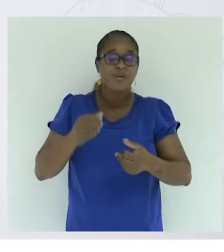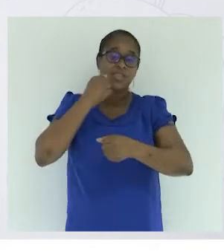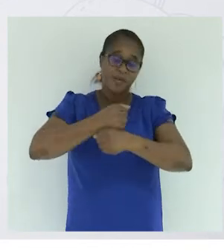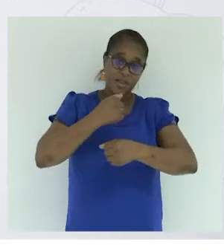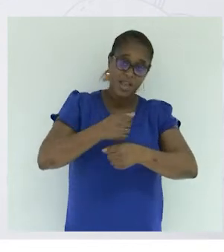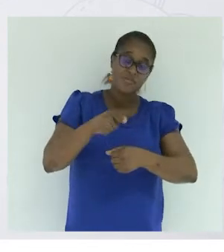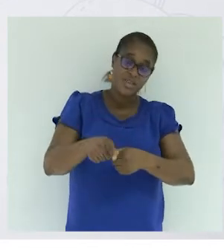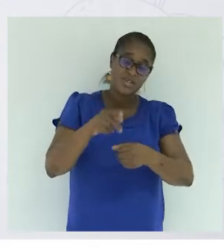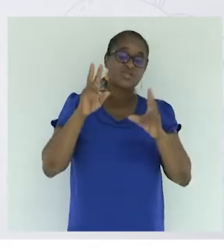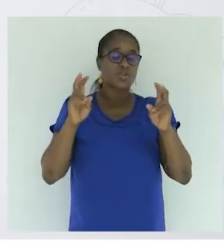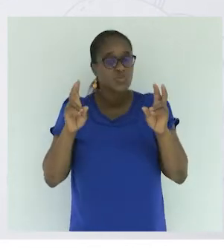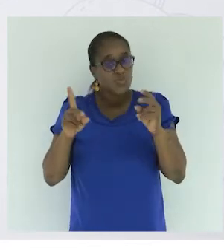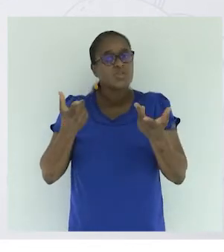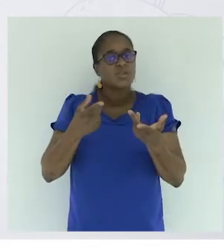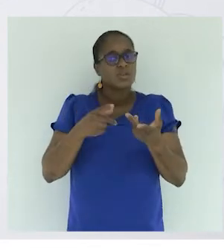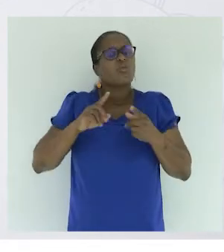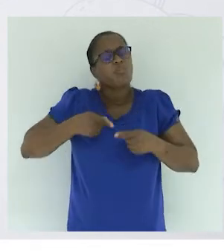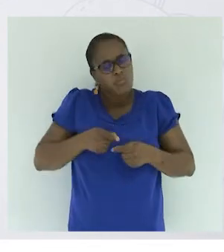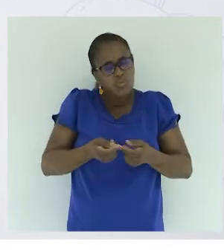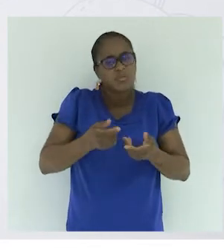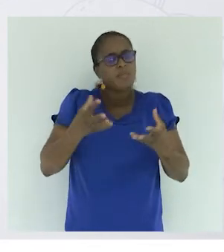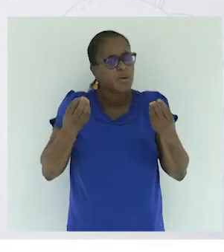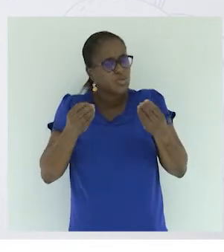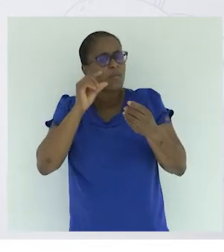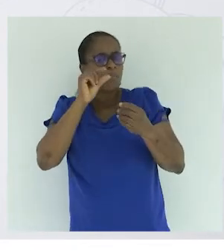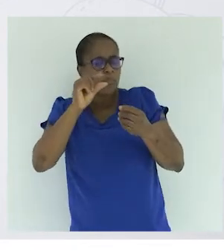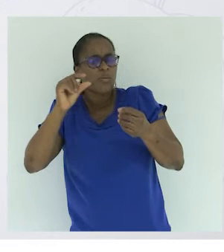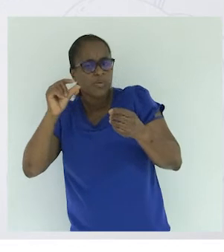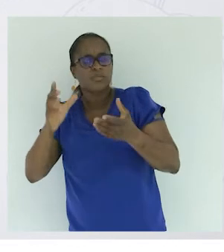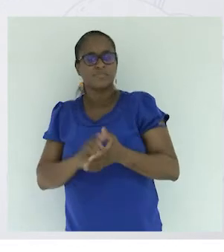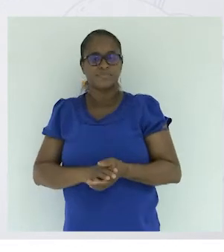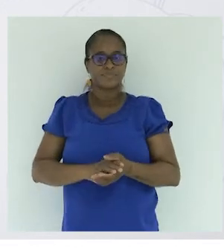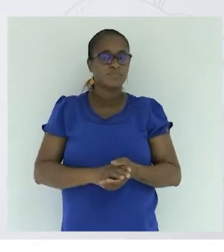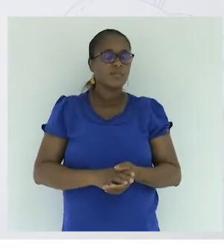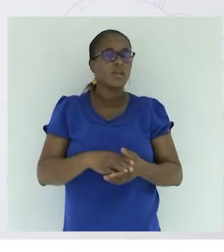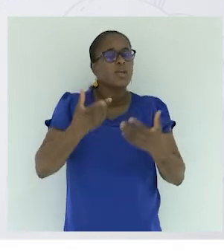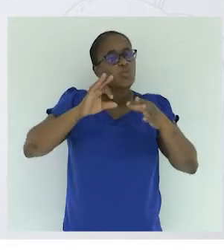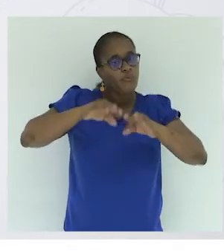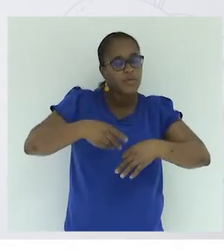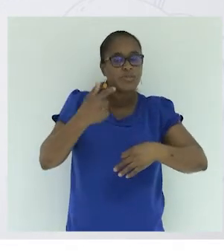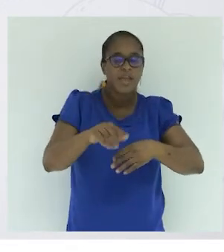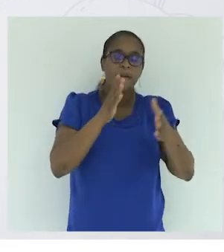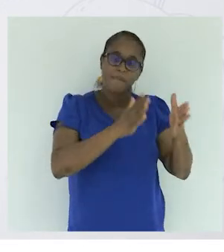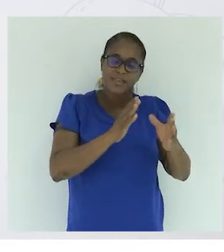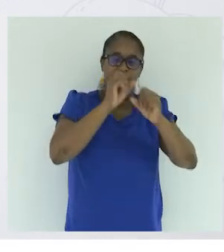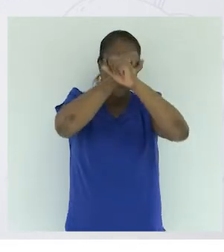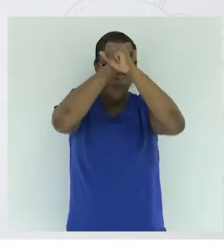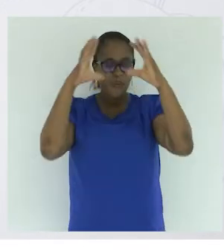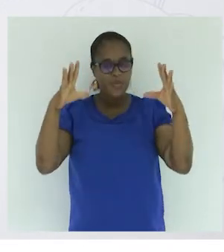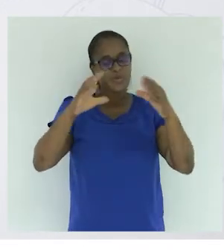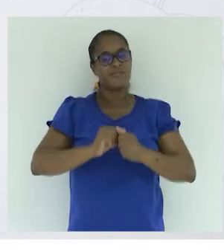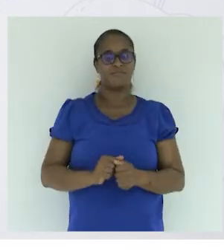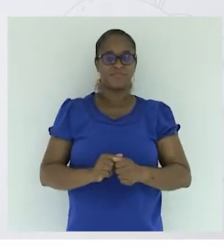trabalhamos esses aspectos com profundidade, mais detalhadamente. E, por fim, nós temos a parte da conclusão.